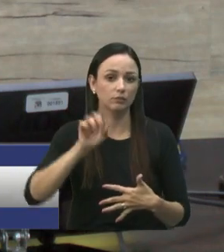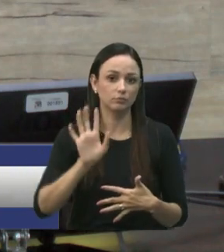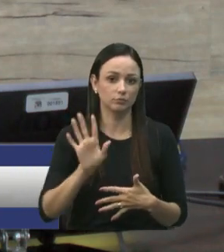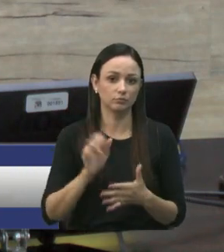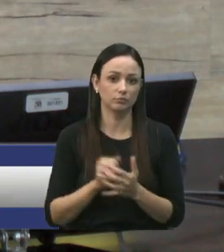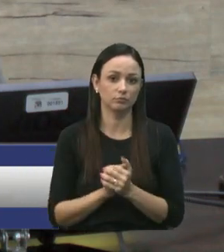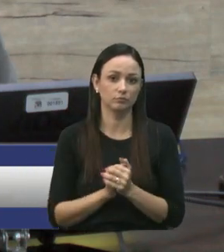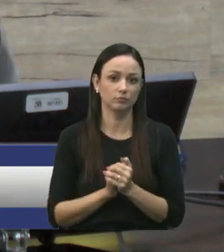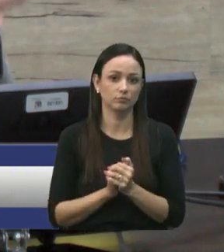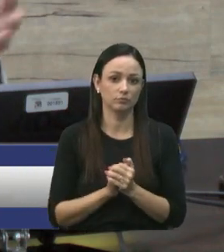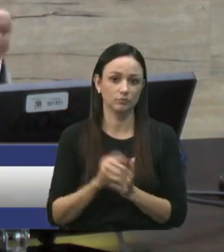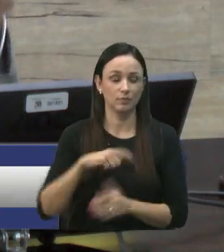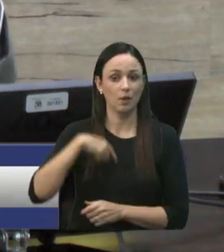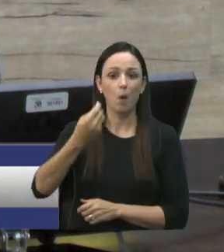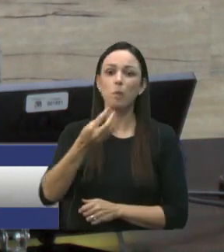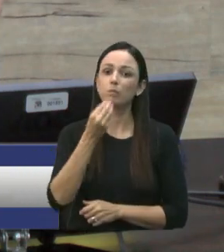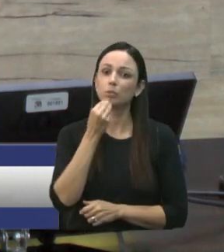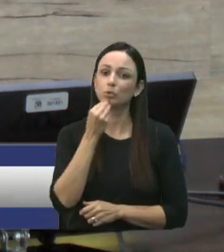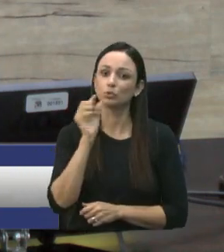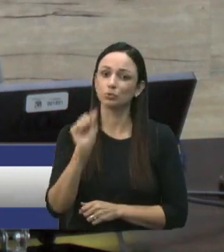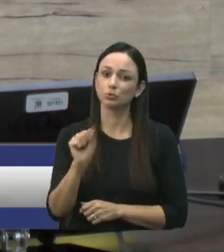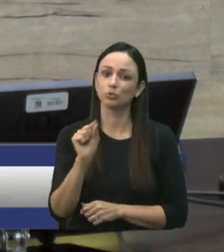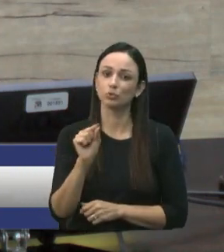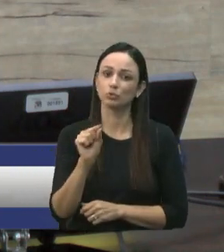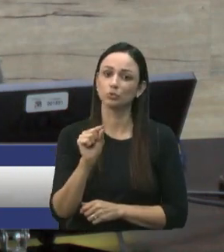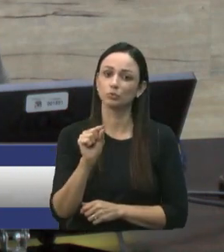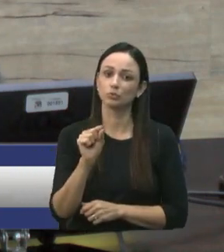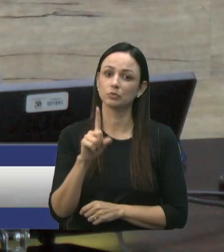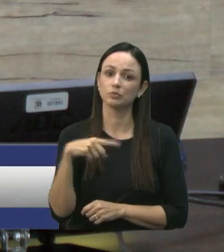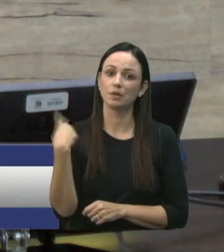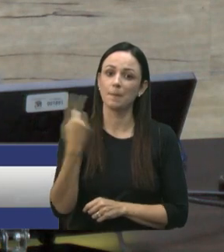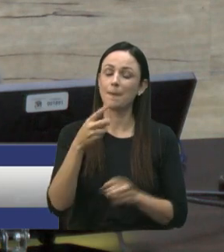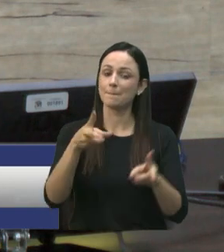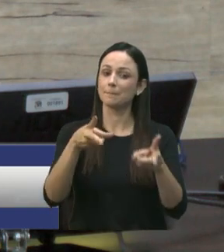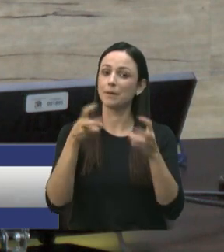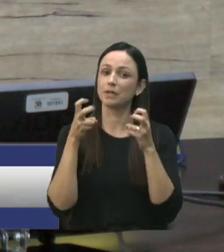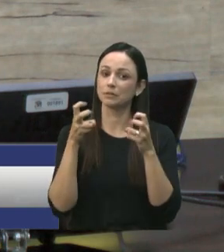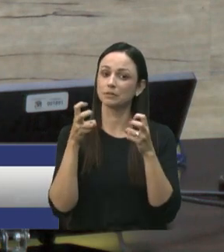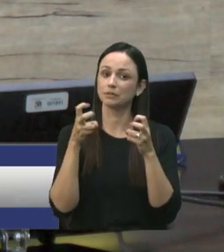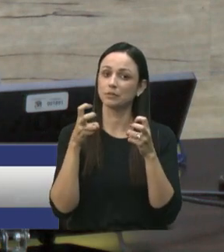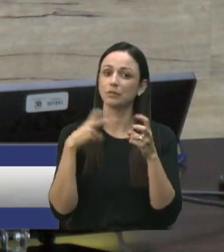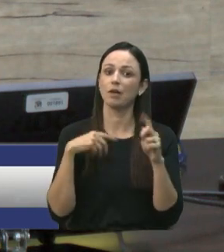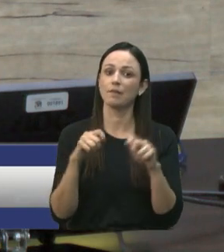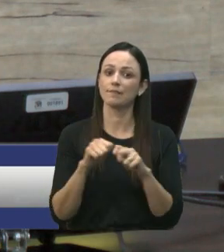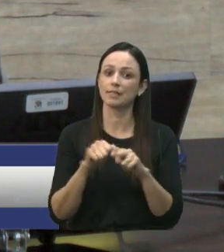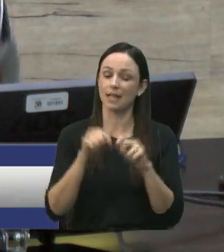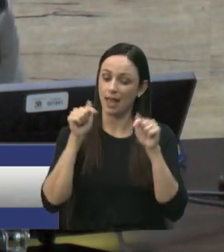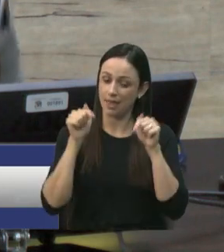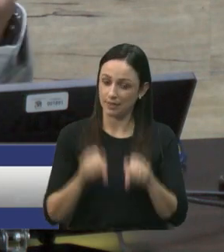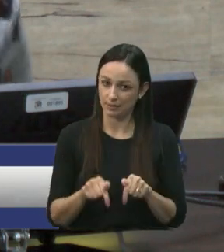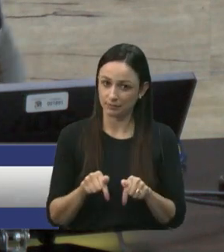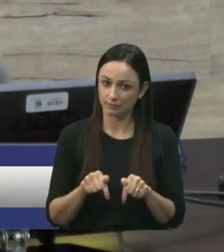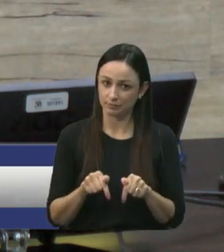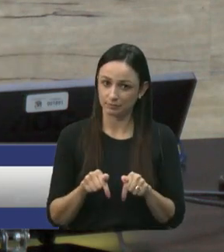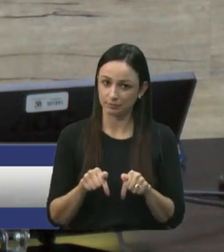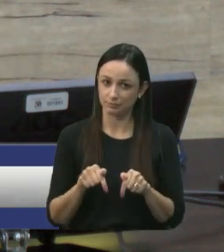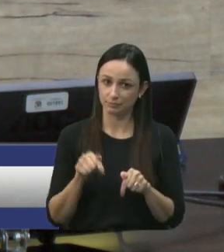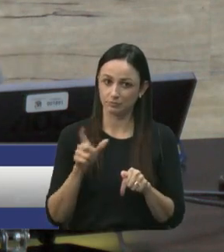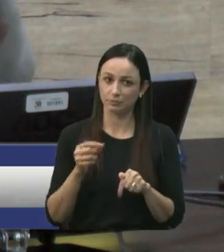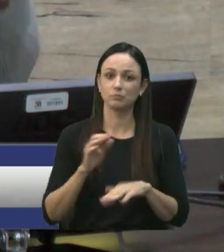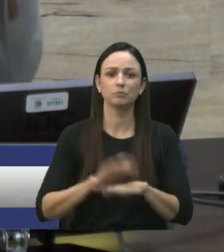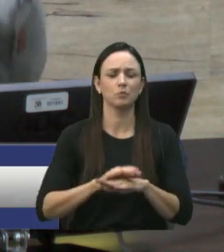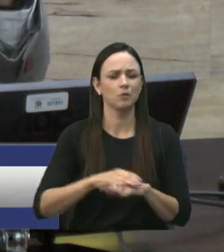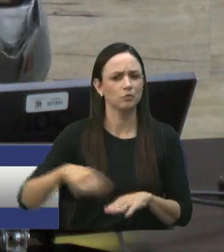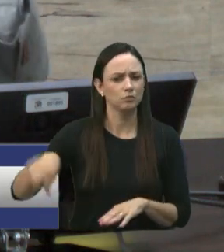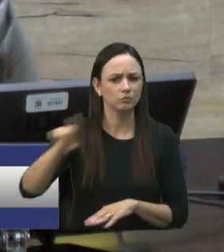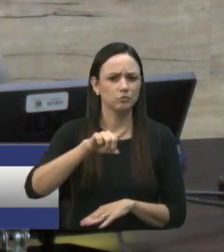só estou dando a oportunidade em relação a isso, para que a gente perceba o que nós estamos fazendo aqui. E muito iniciativa de